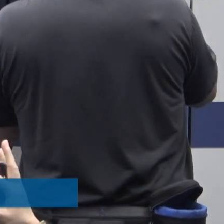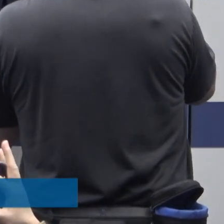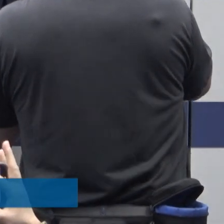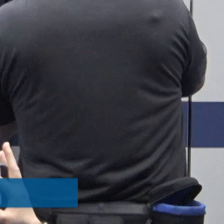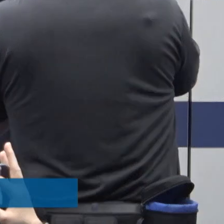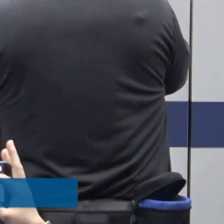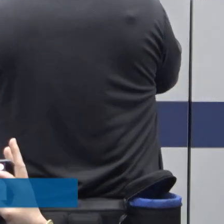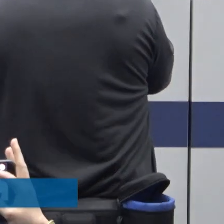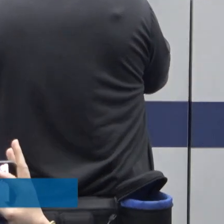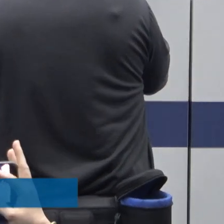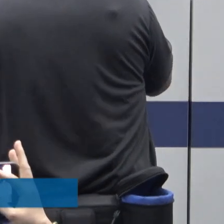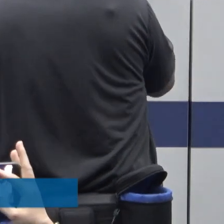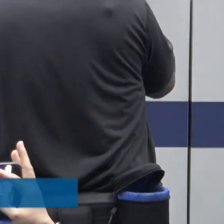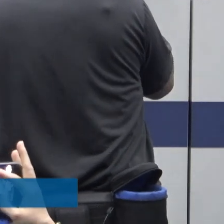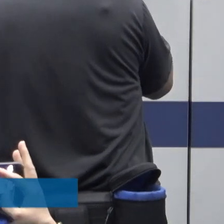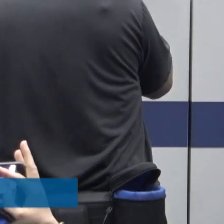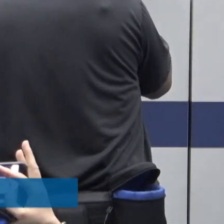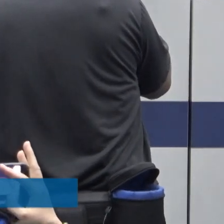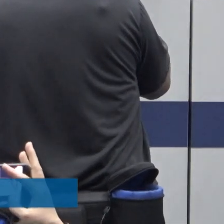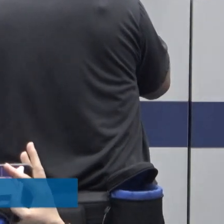voar, um povo unido,